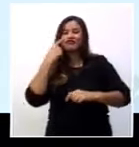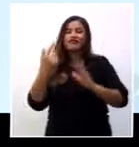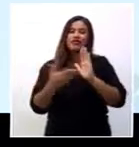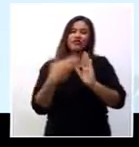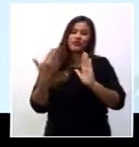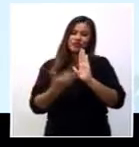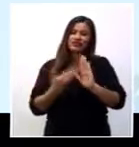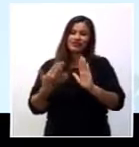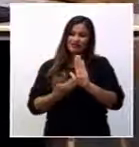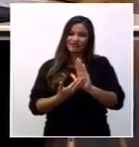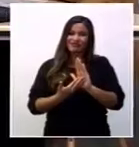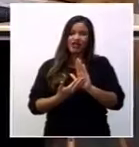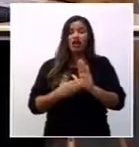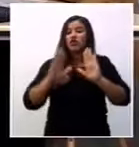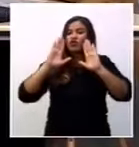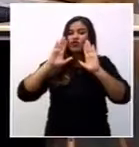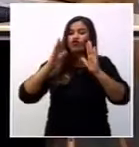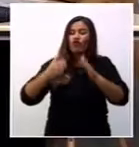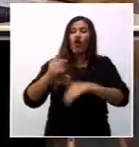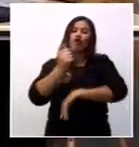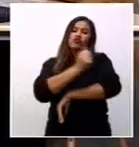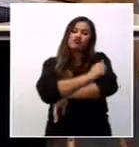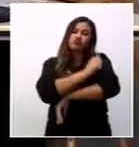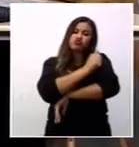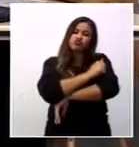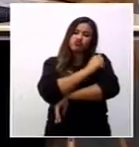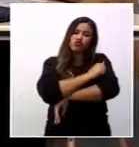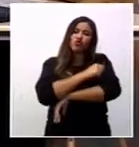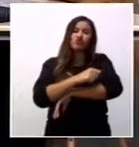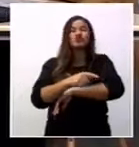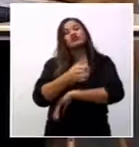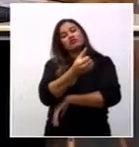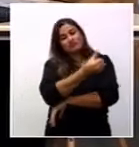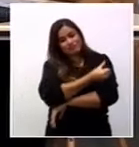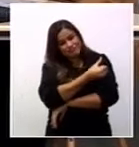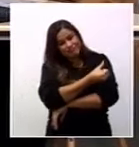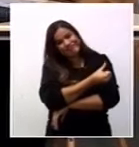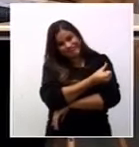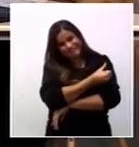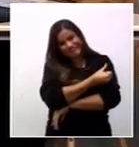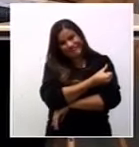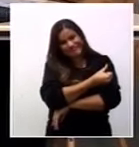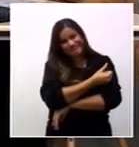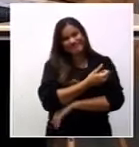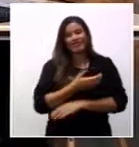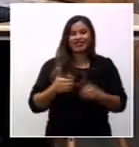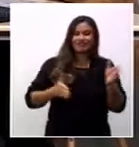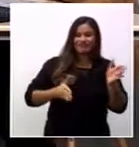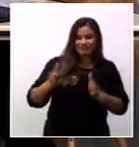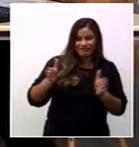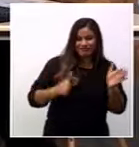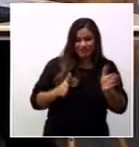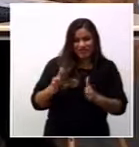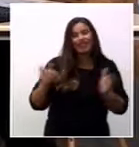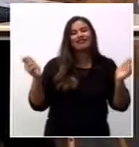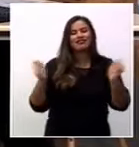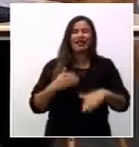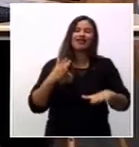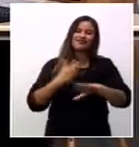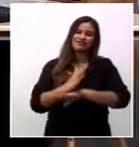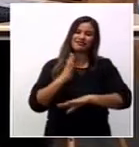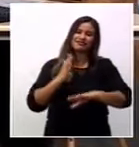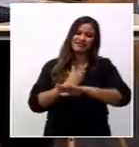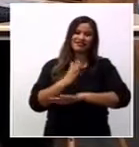que inclusive é voltado para alunos do 6º ano, para essa faixa etária. Então, você, aluno do 6º ano, pode